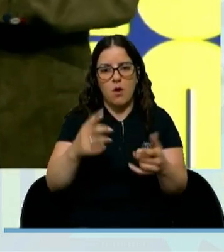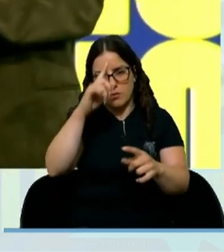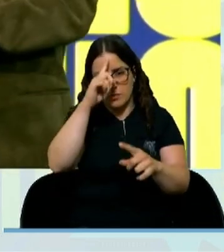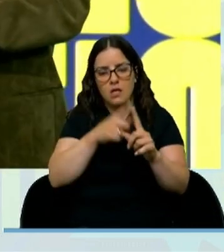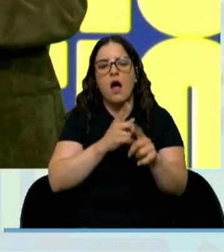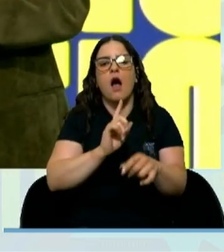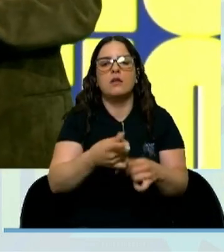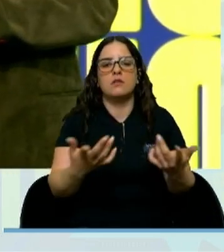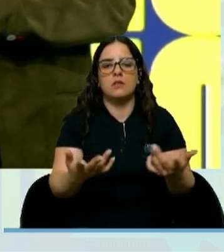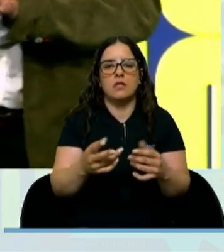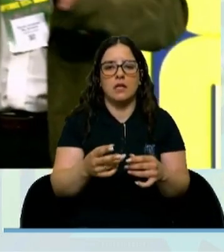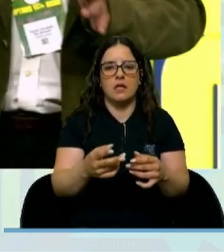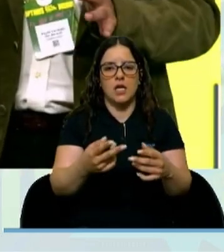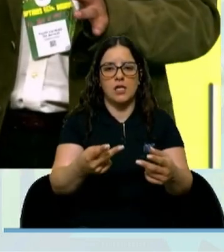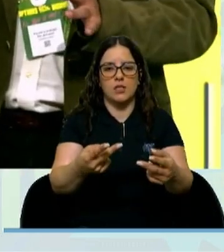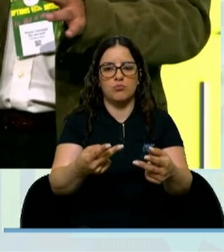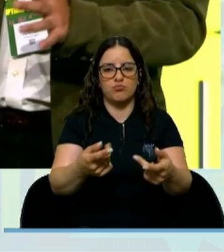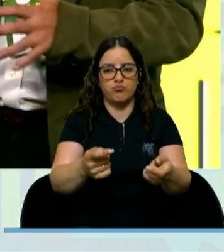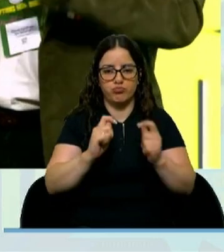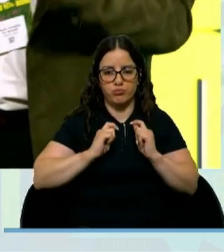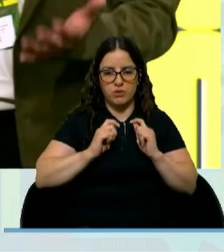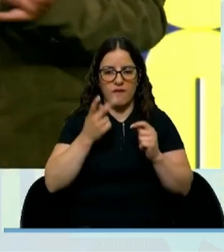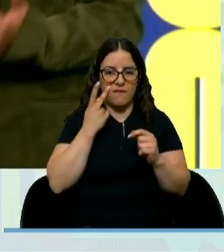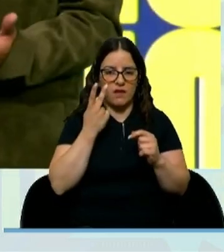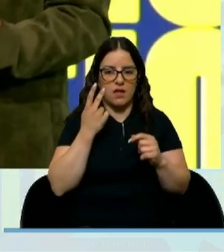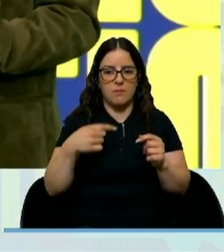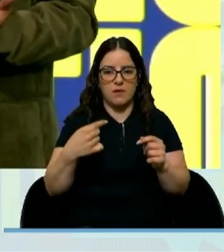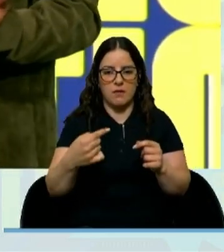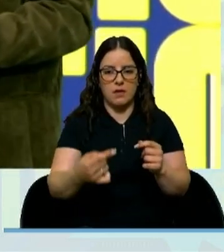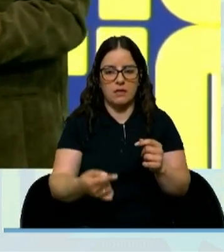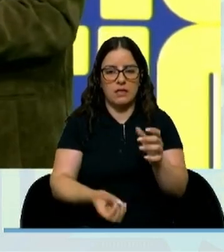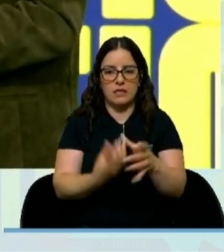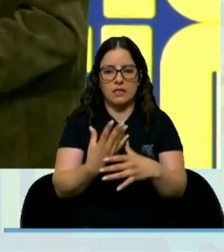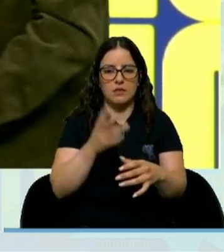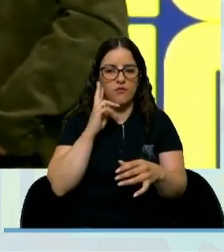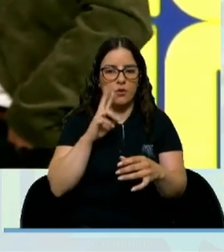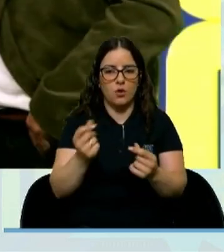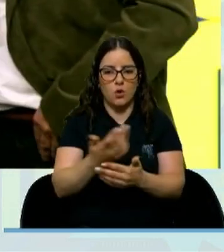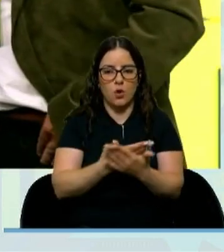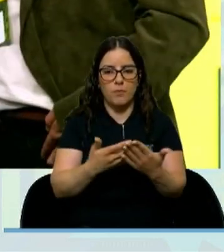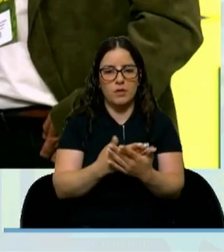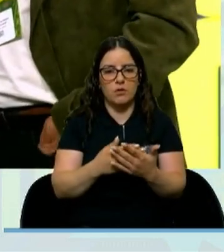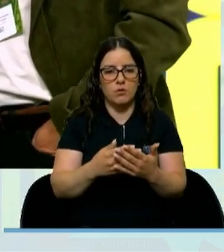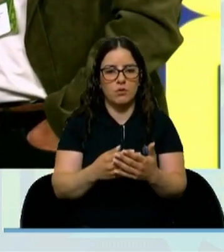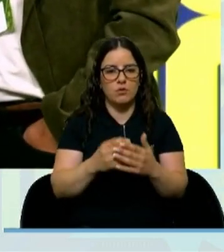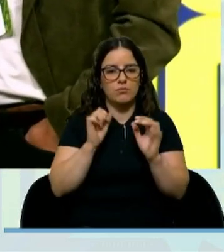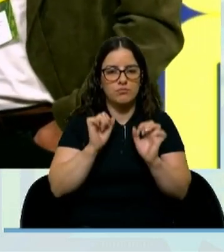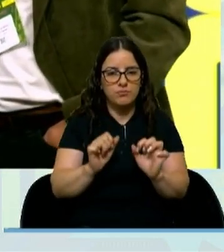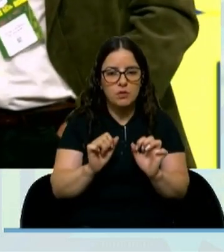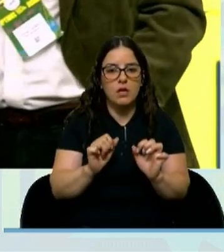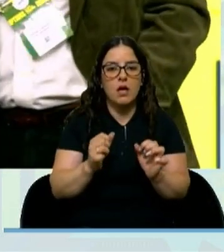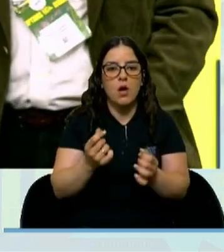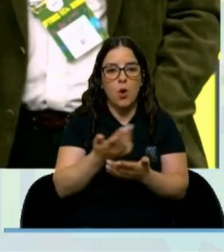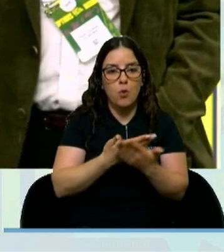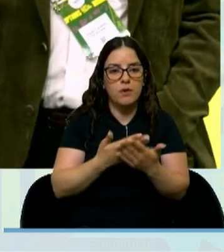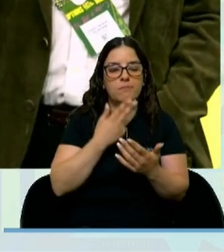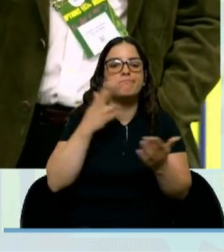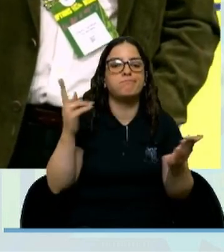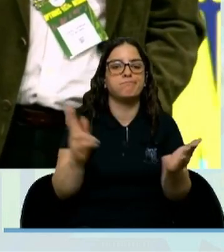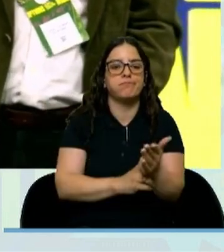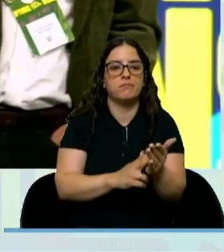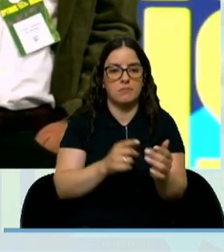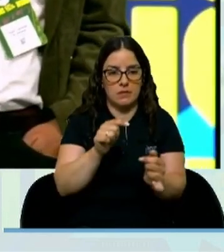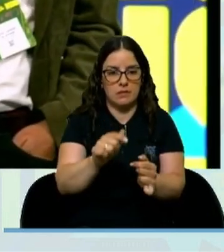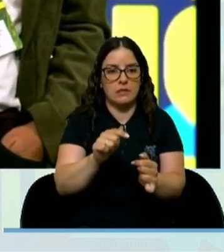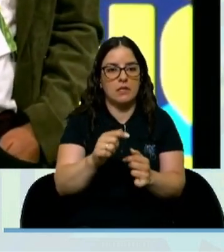transportá-la para aquilo que é a nossa vida todos os dias, onde há a criação de valor económico na economia real. Portanto, o que nos interessa